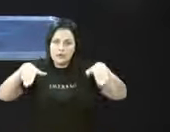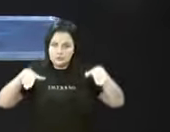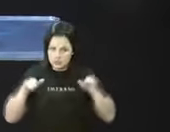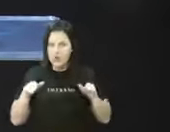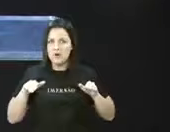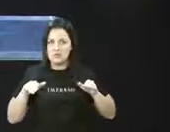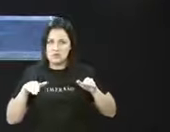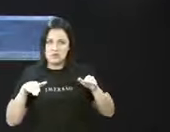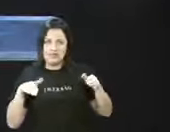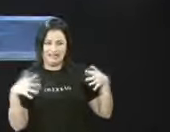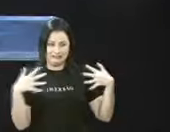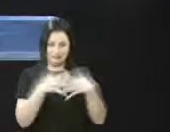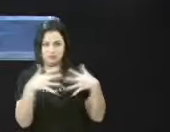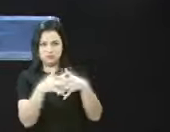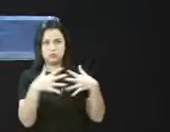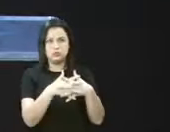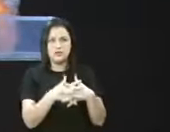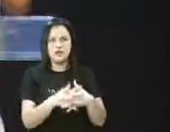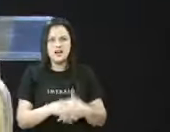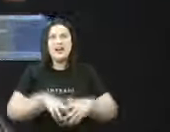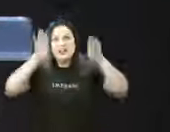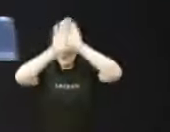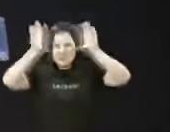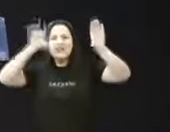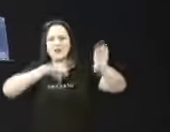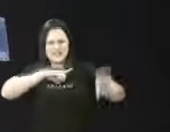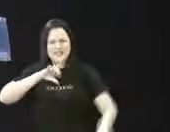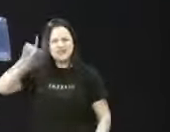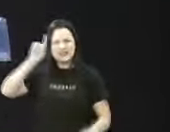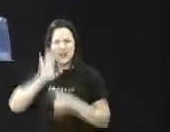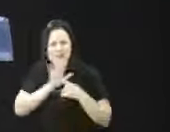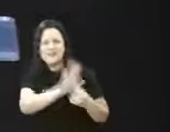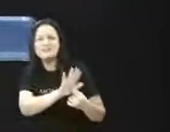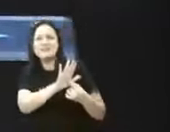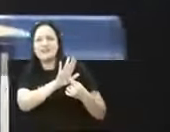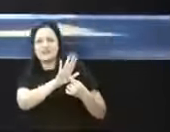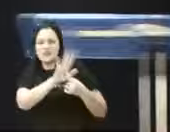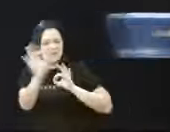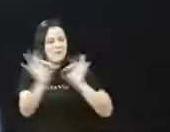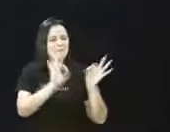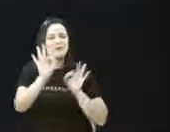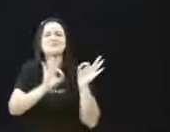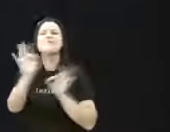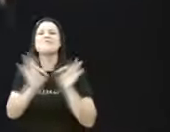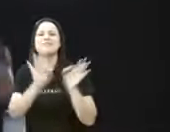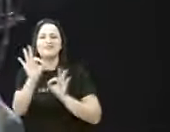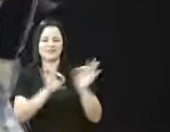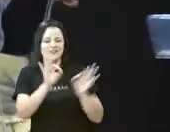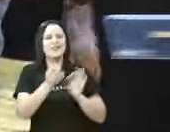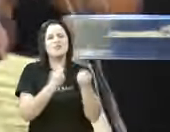em desordem, lá em cima tem Deus mostrando: aqui continua tudo equilibrado. Eu continuo sendo o